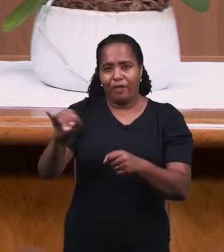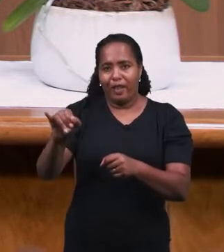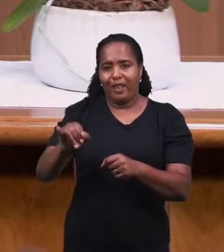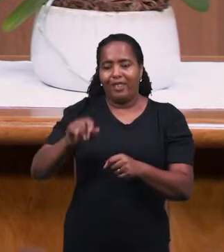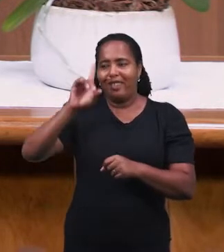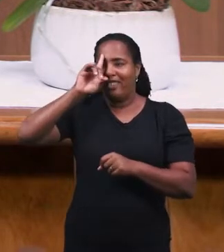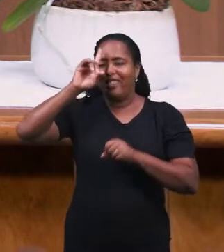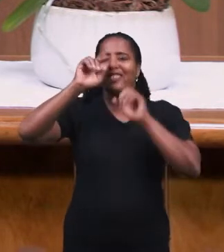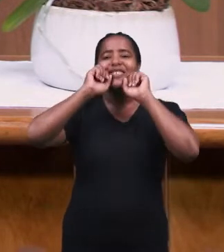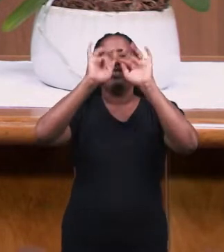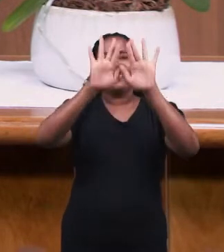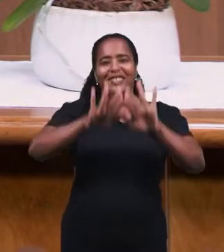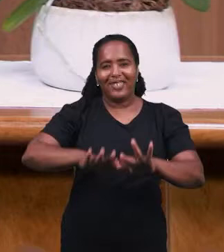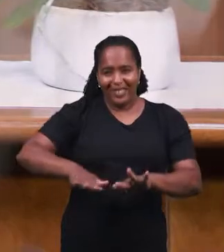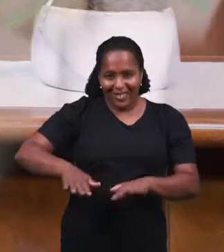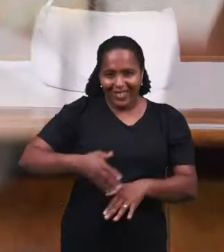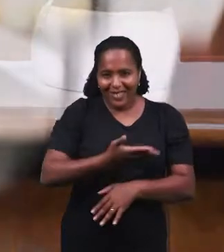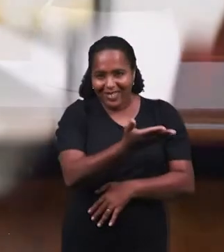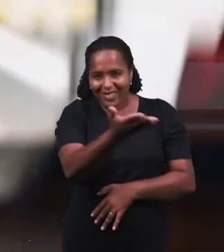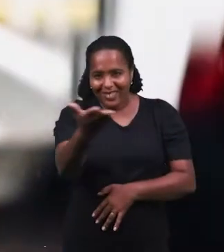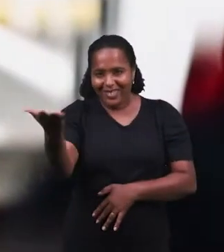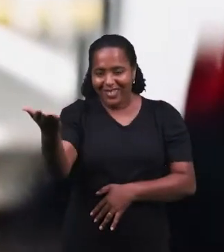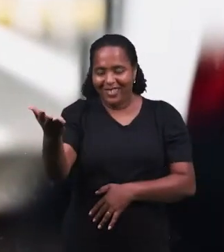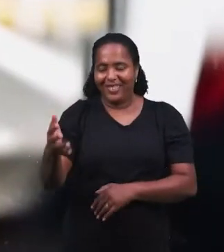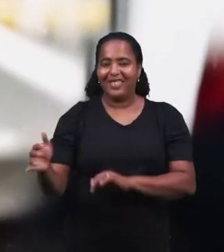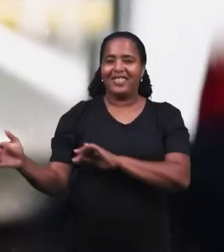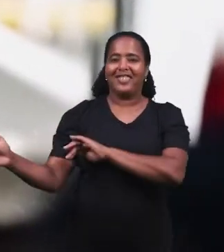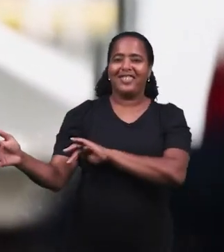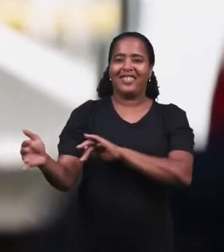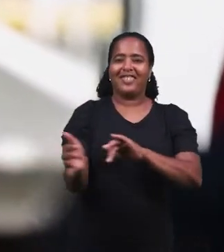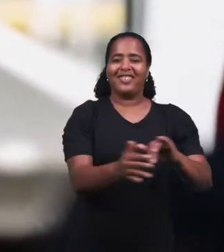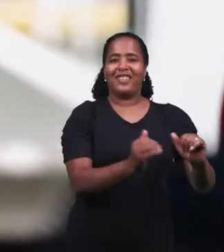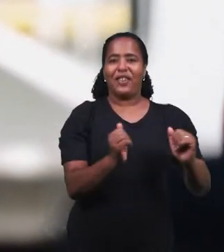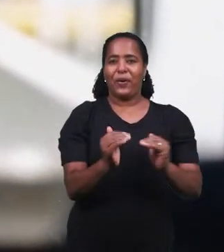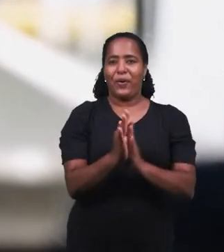bénisse. Que Deus nos abençoe.